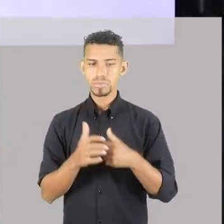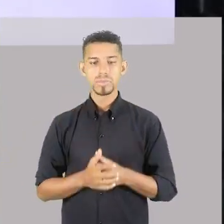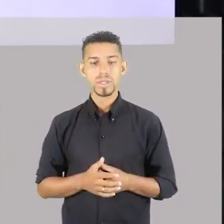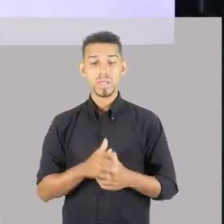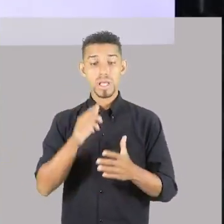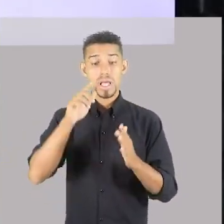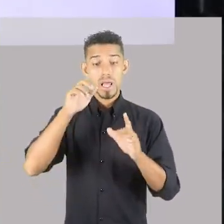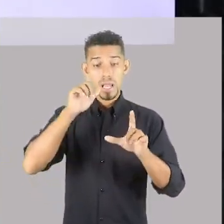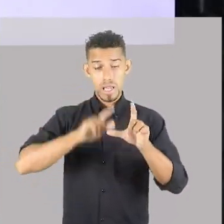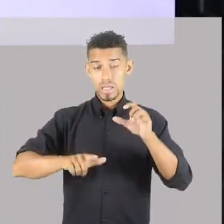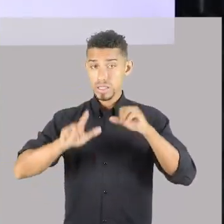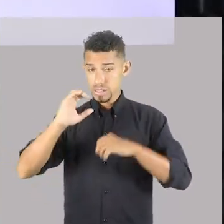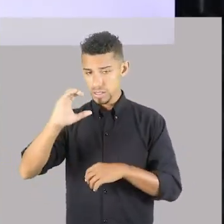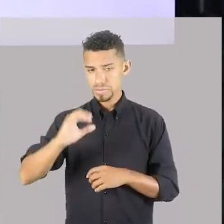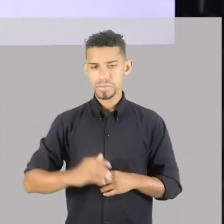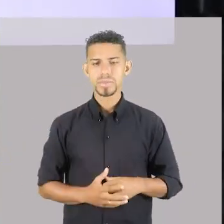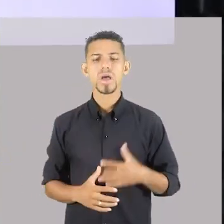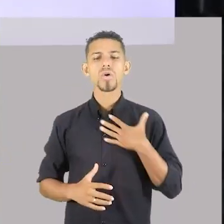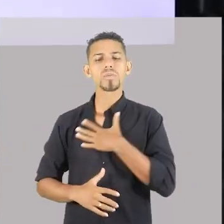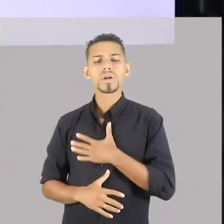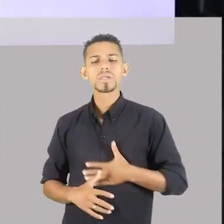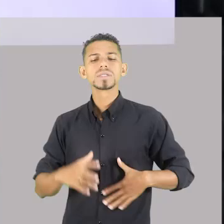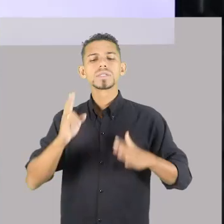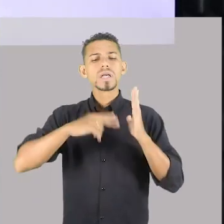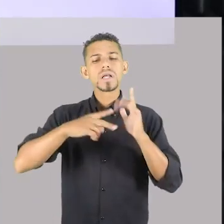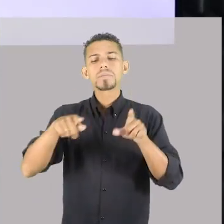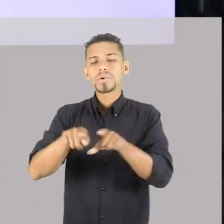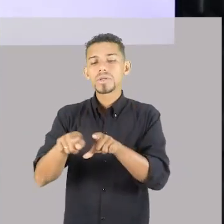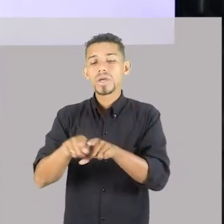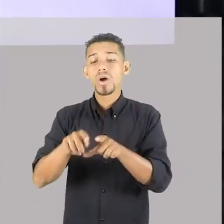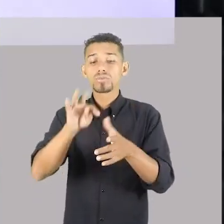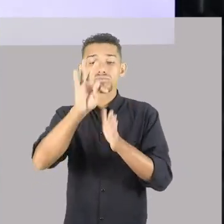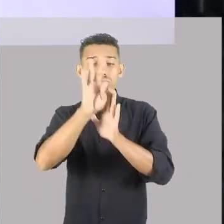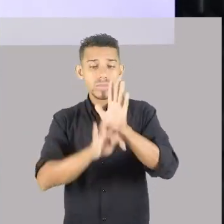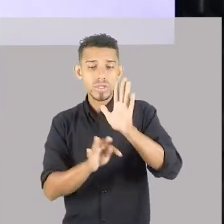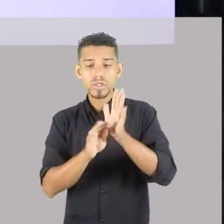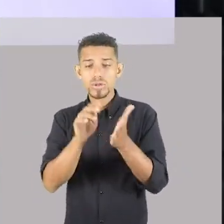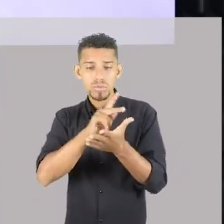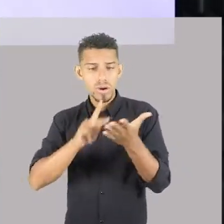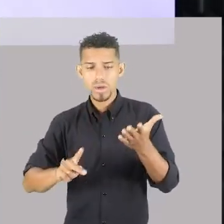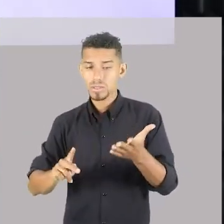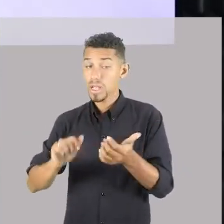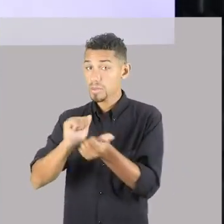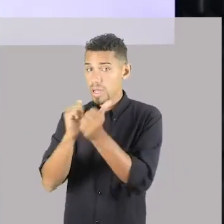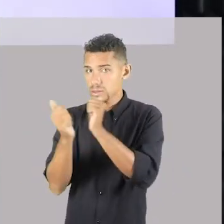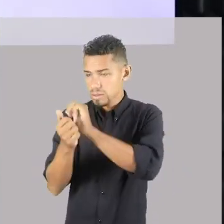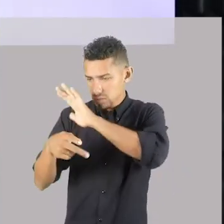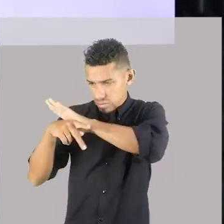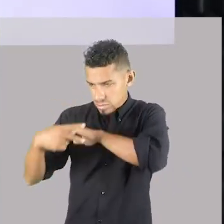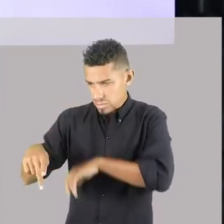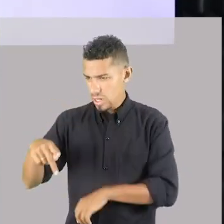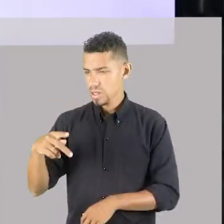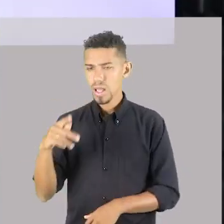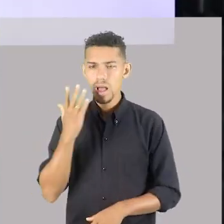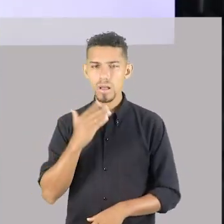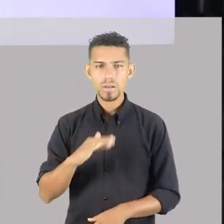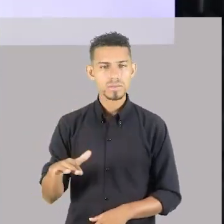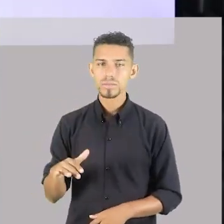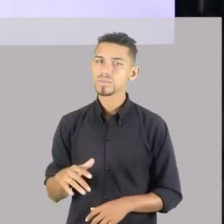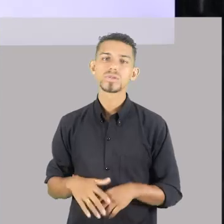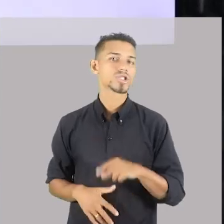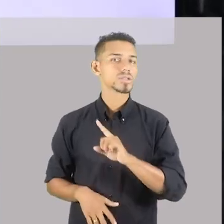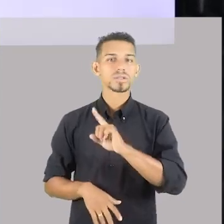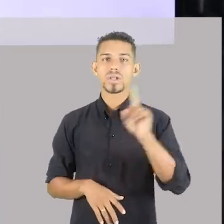da leitura ocorre porque os textos poéticos são mais adequados às crianças? Não. Ela diz que cada um